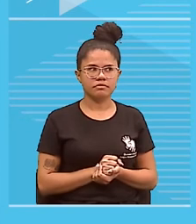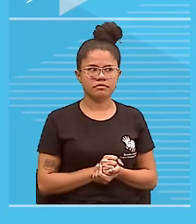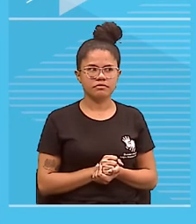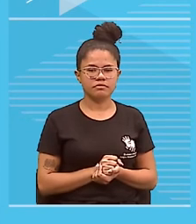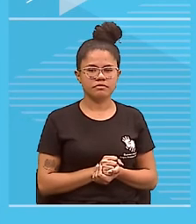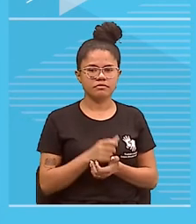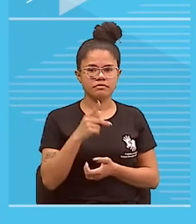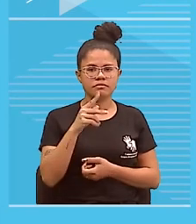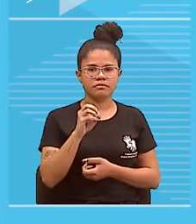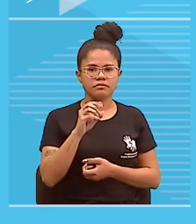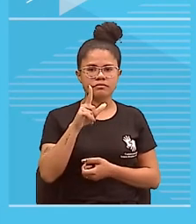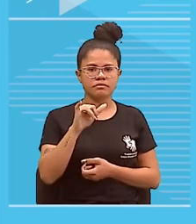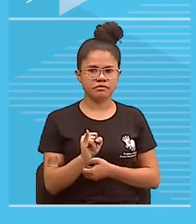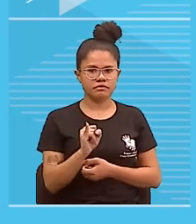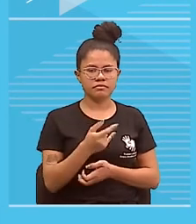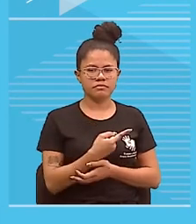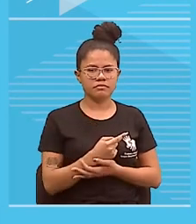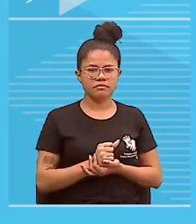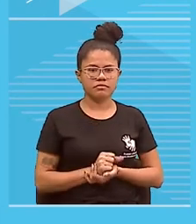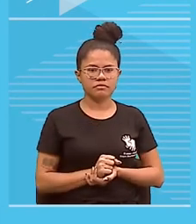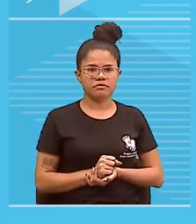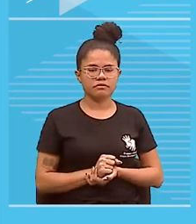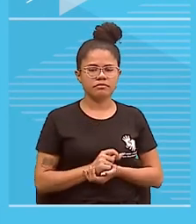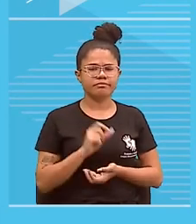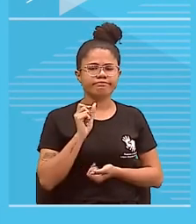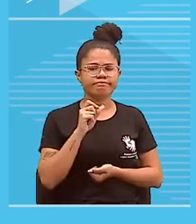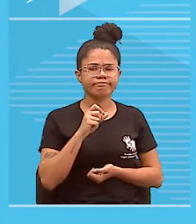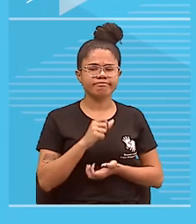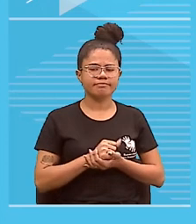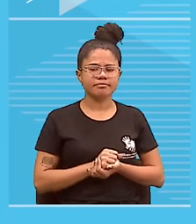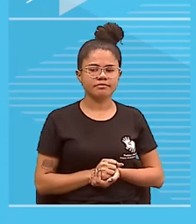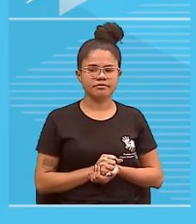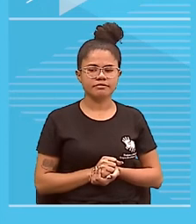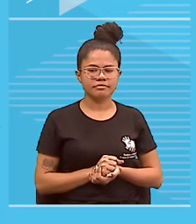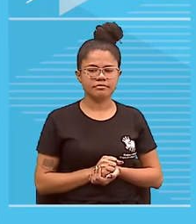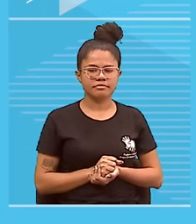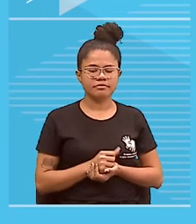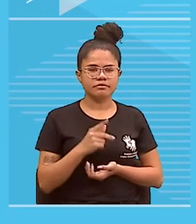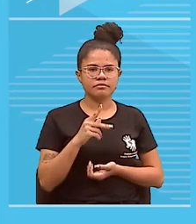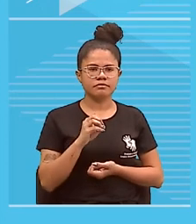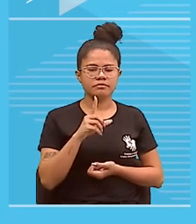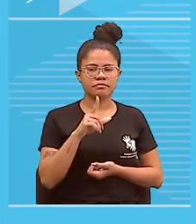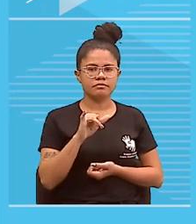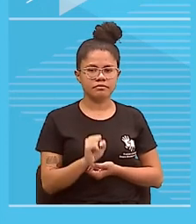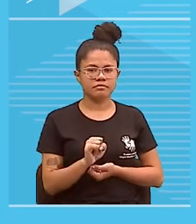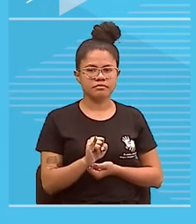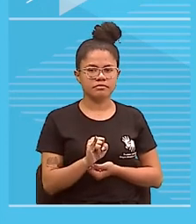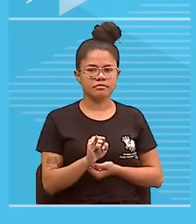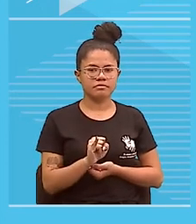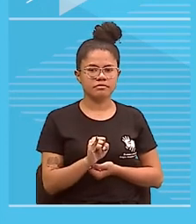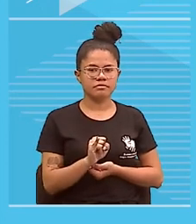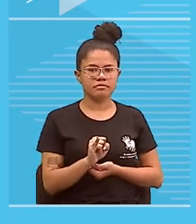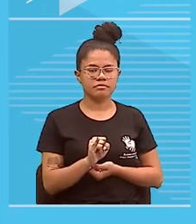Oi Poli sacarídeos opção polissacarídeos pessoal